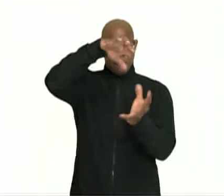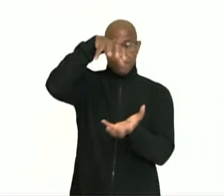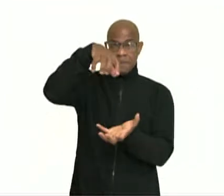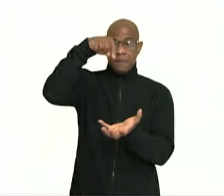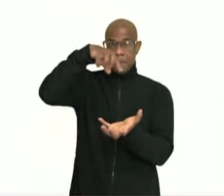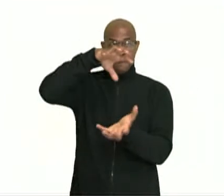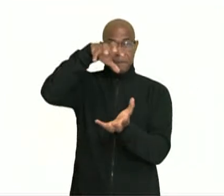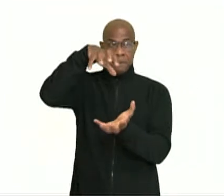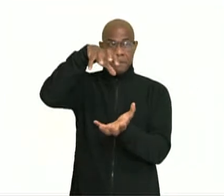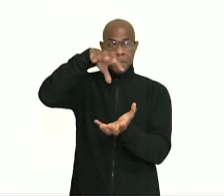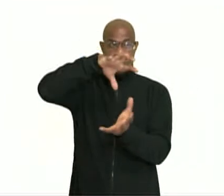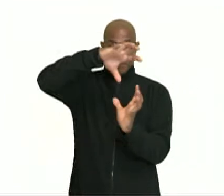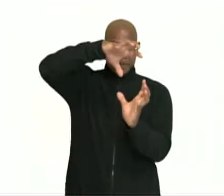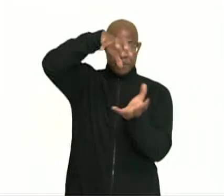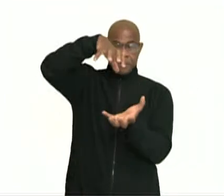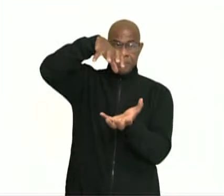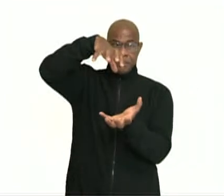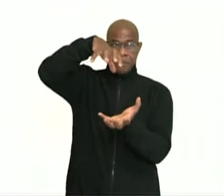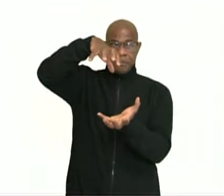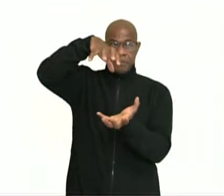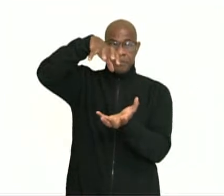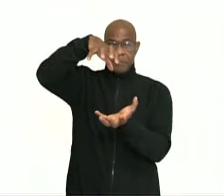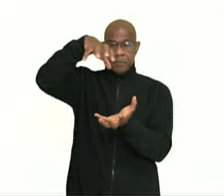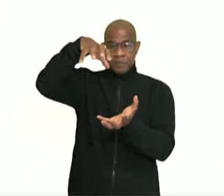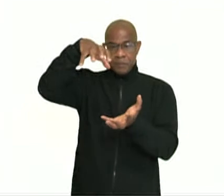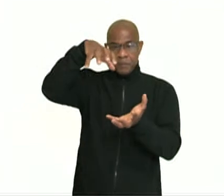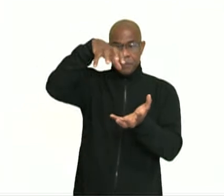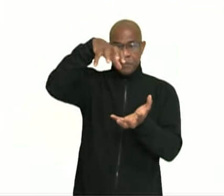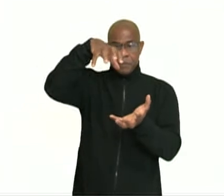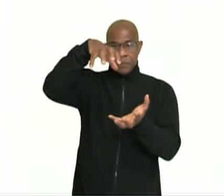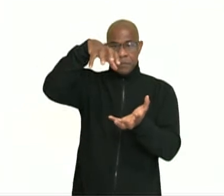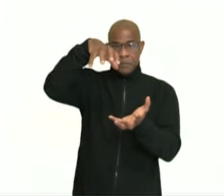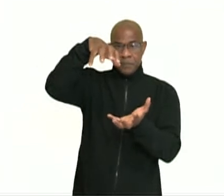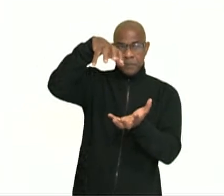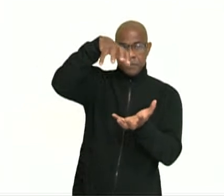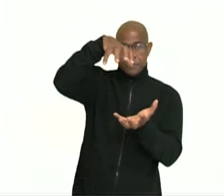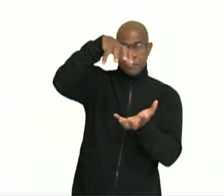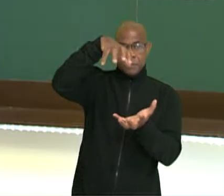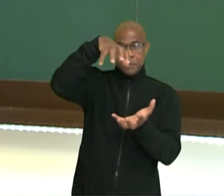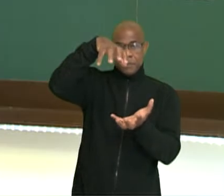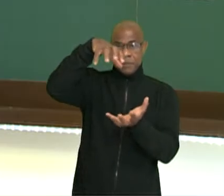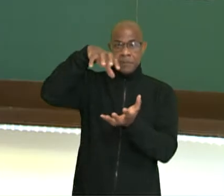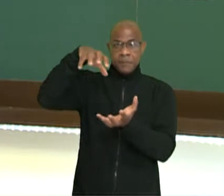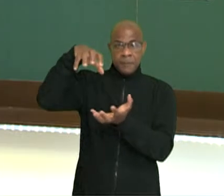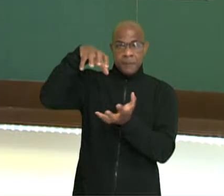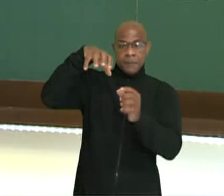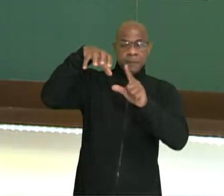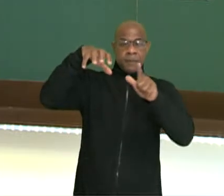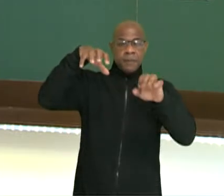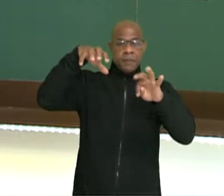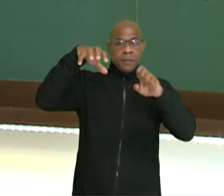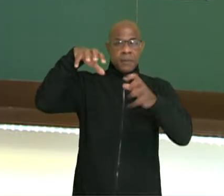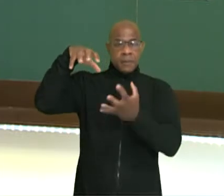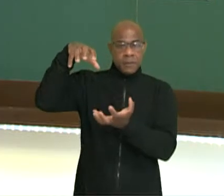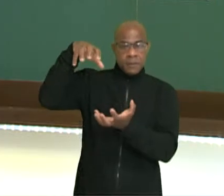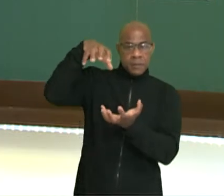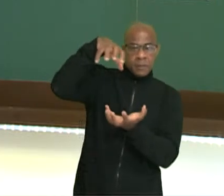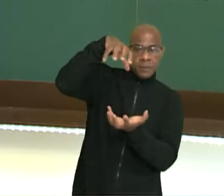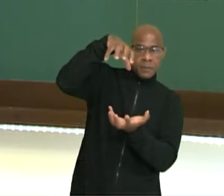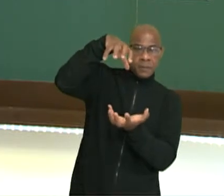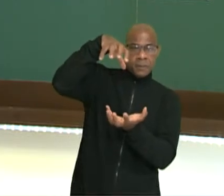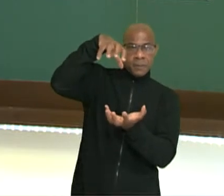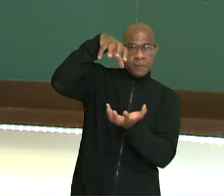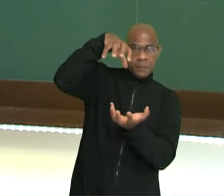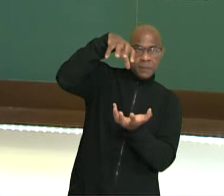aqui, né, a Terra, ela deu uma encorpada para o lado leste, ela deu, né, a massa dela veio mais para o